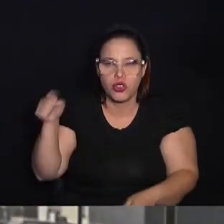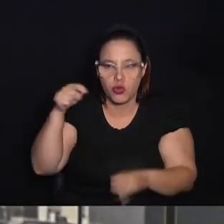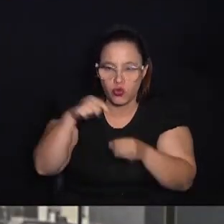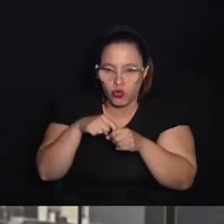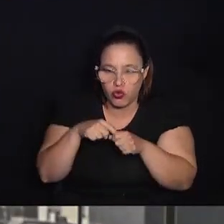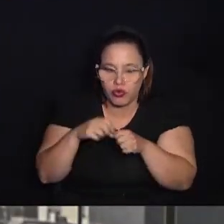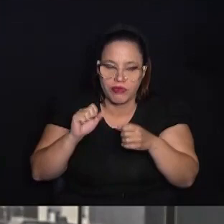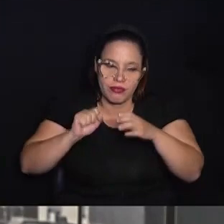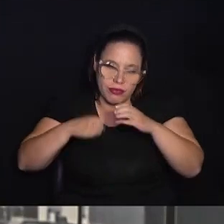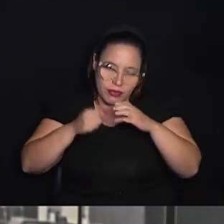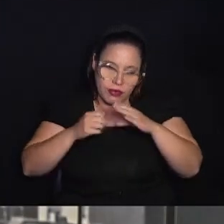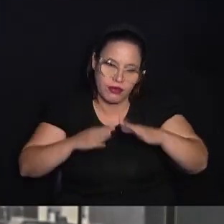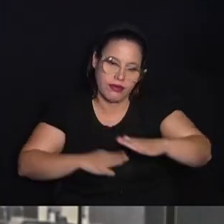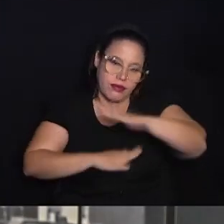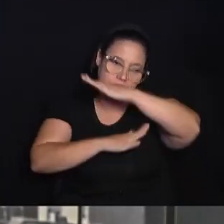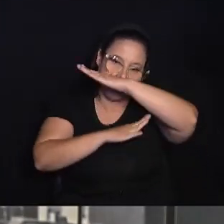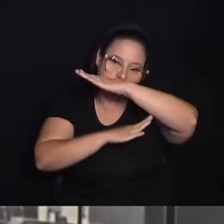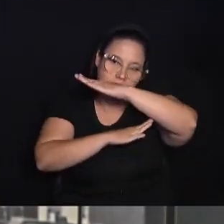estúdio